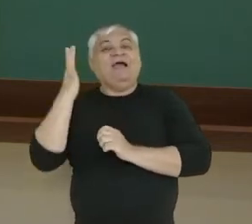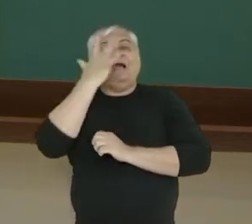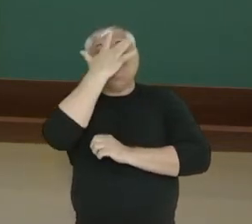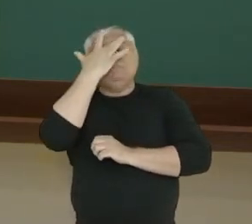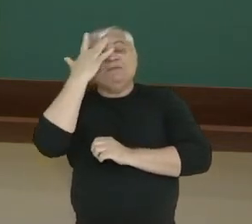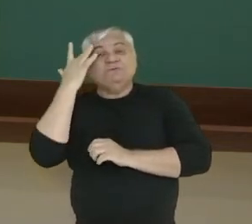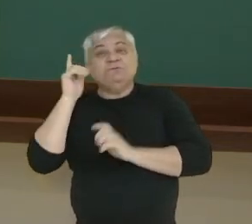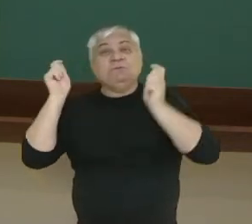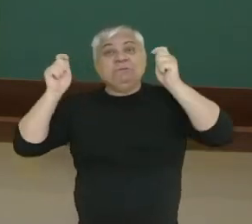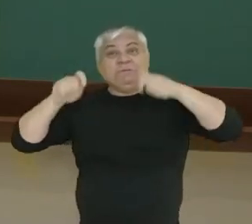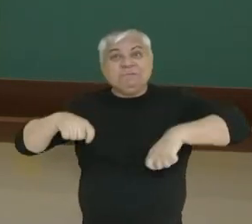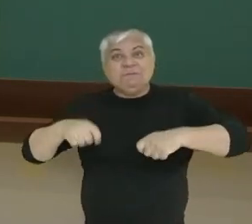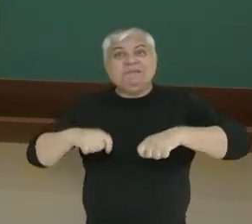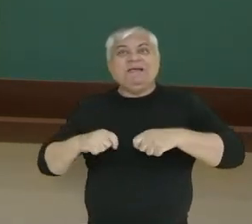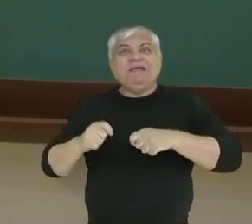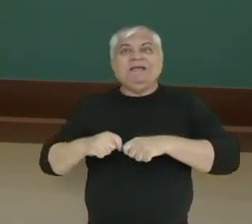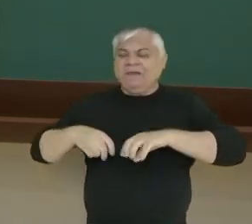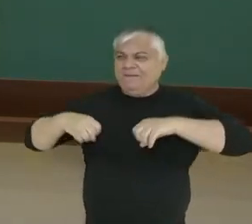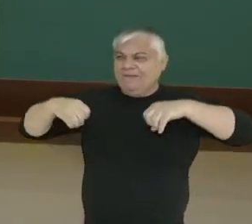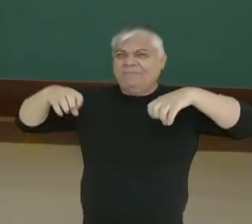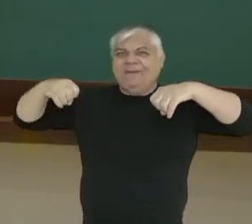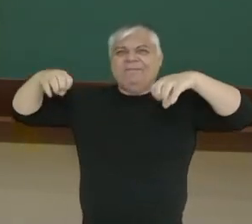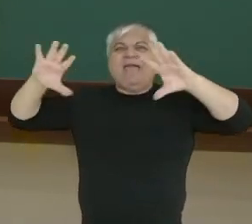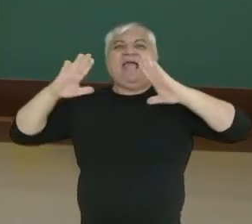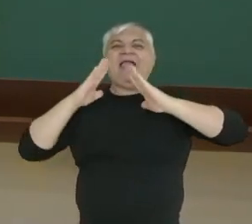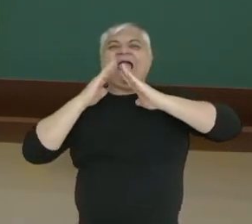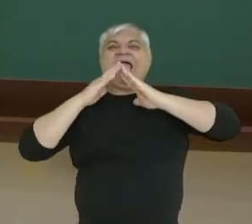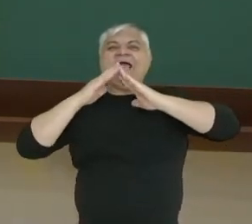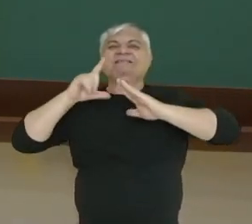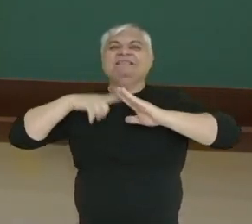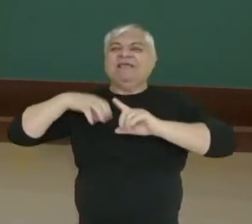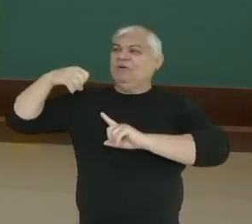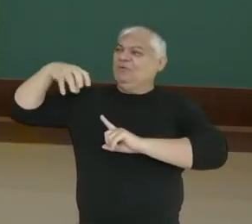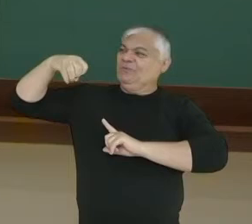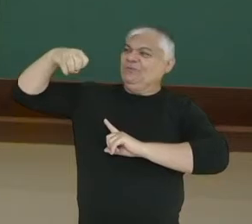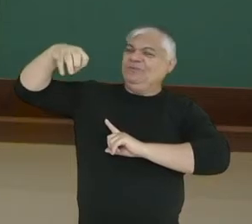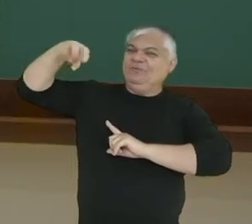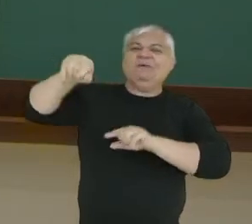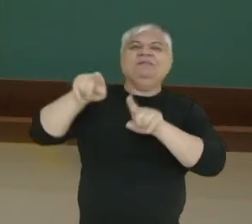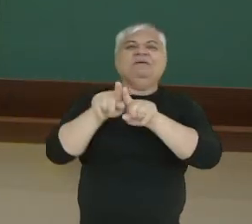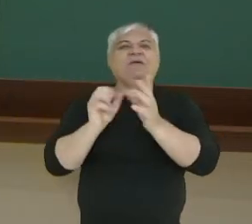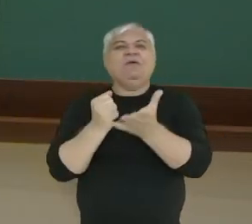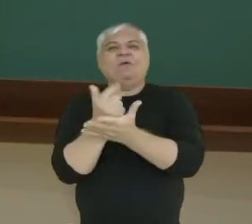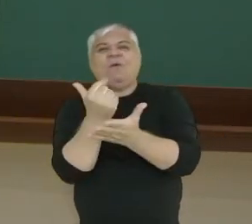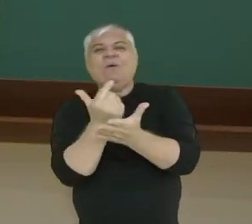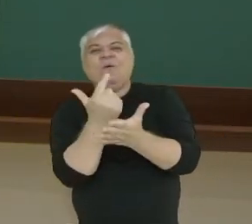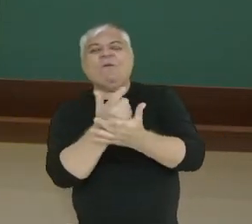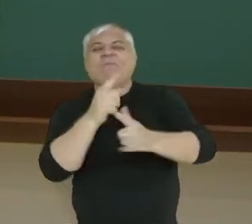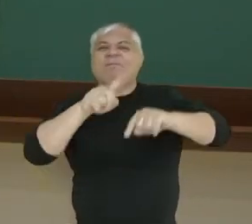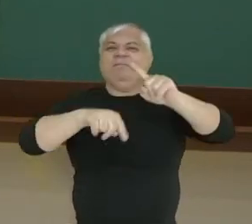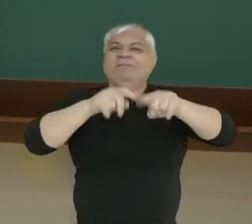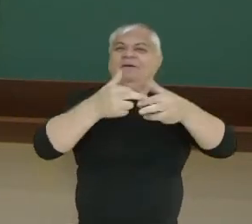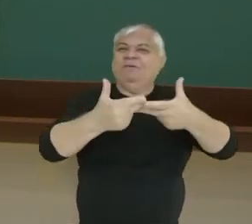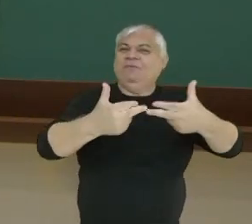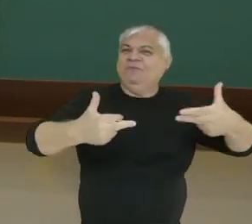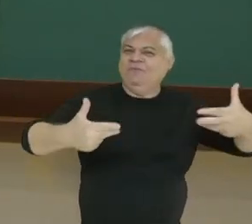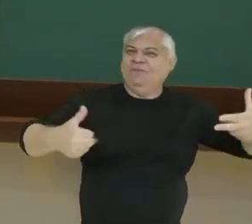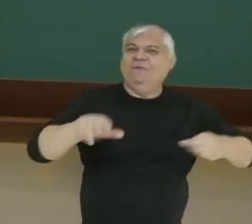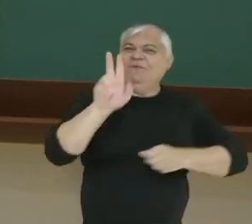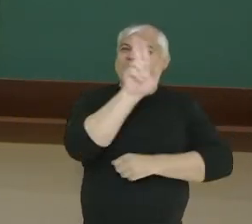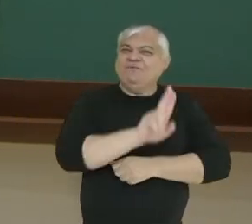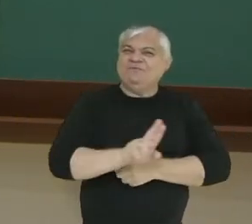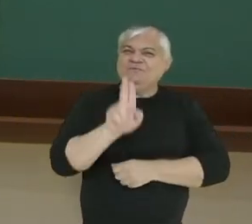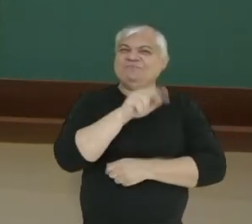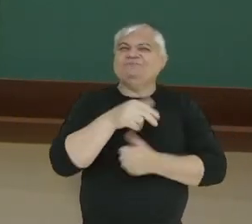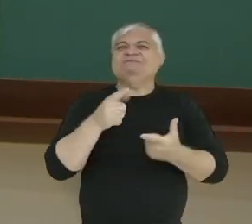a possibilidade dessas residências comprarem também produtos que vão ser confeccionados e